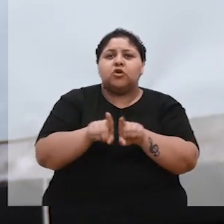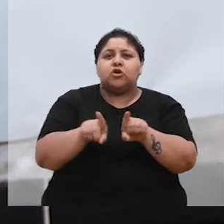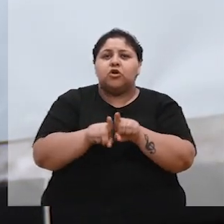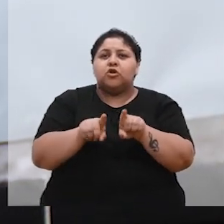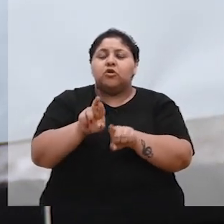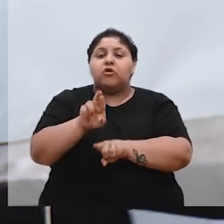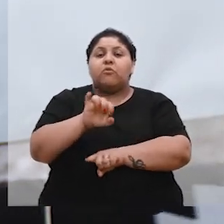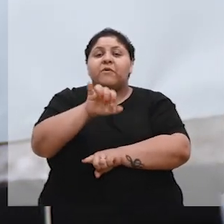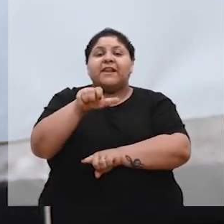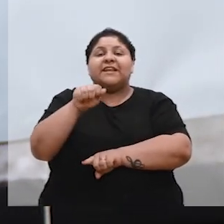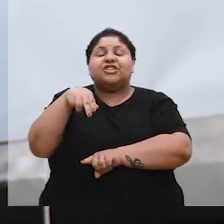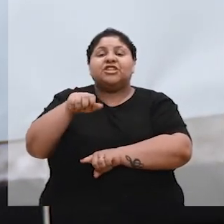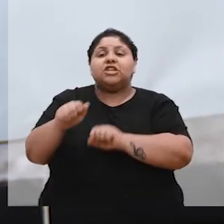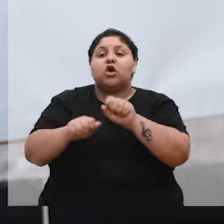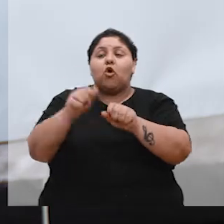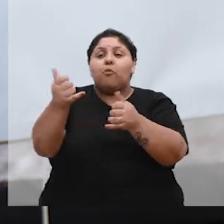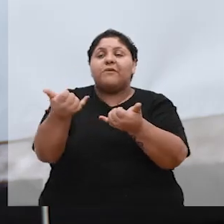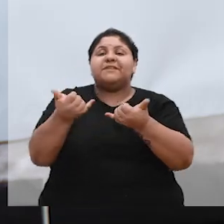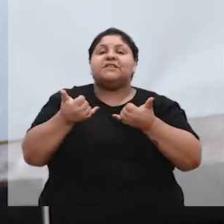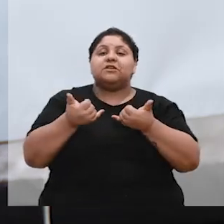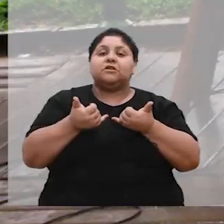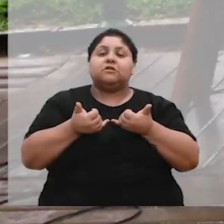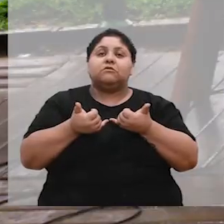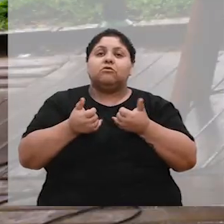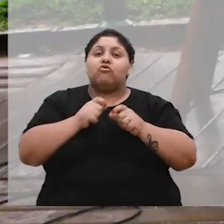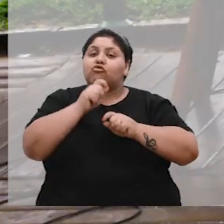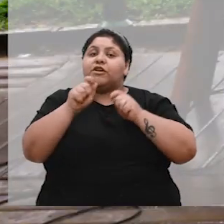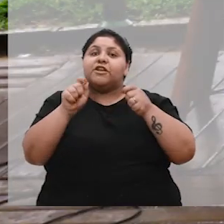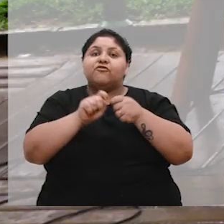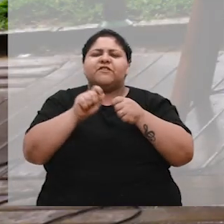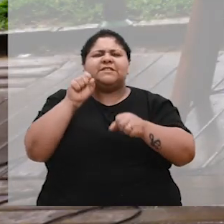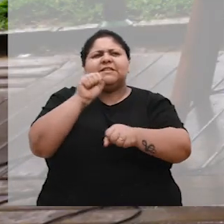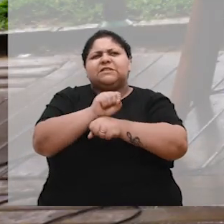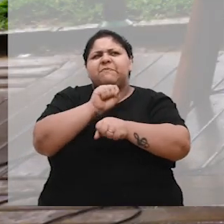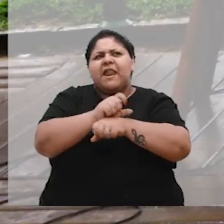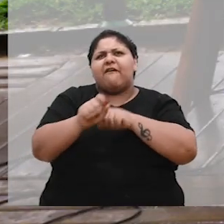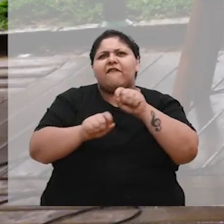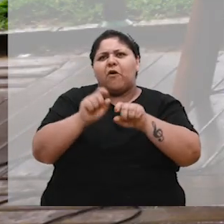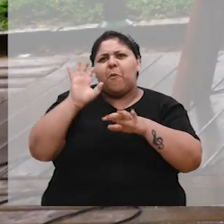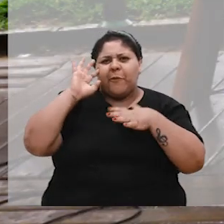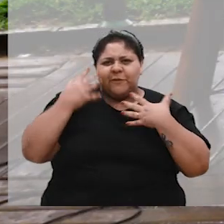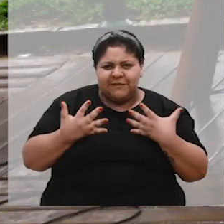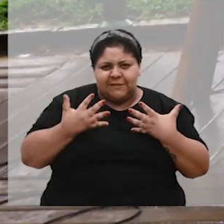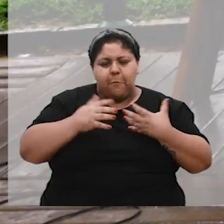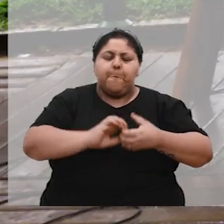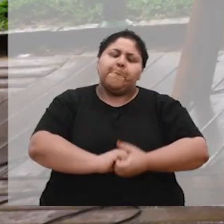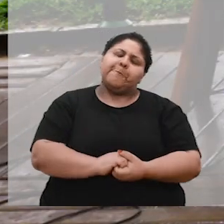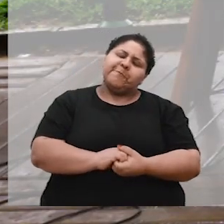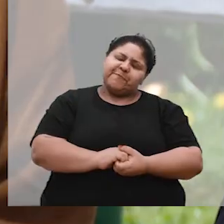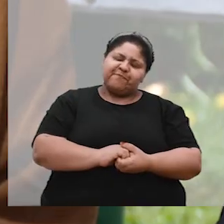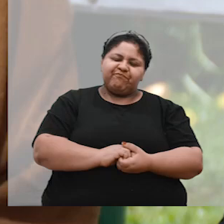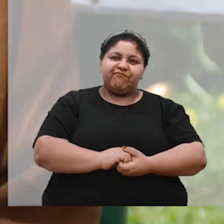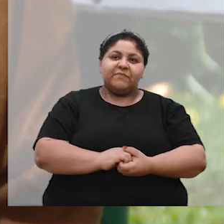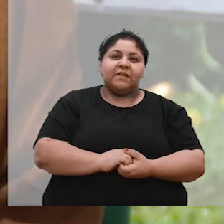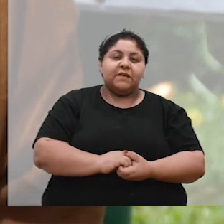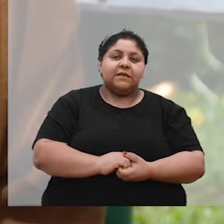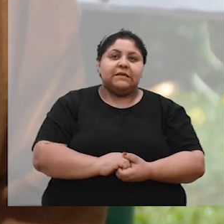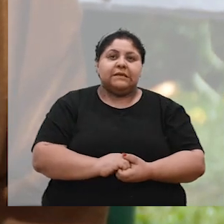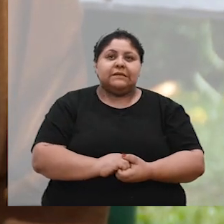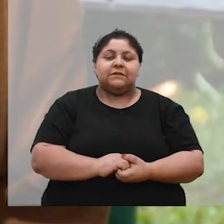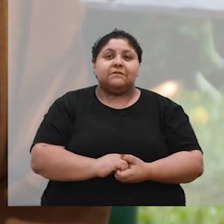receber a notícia? Assim, onde você estava? Esperava? Como foi? Foi algo